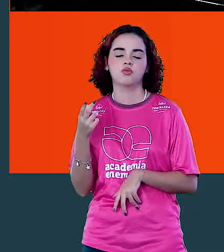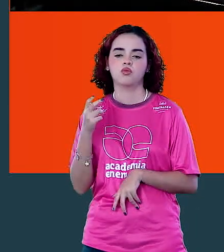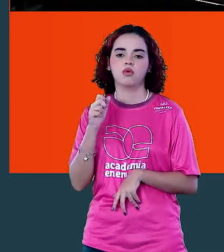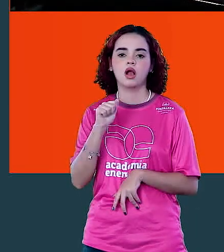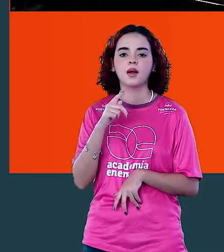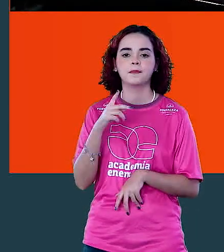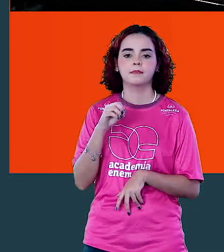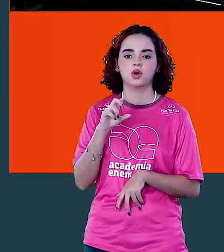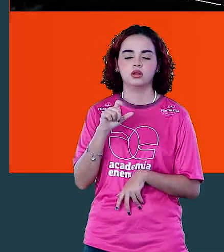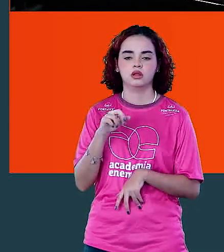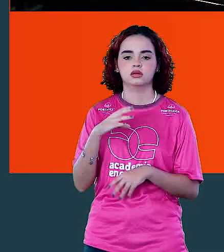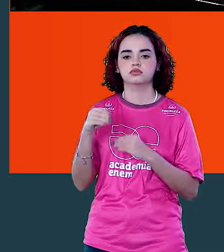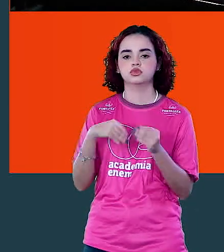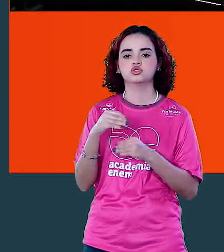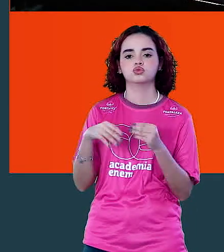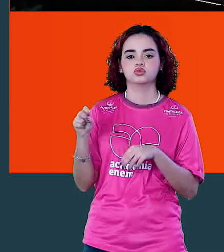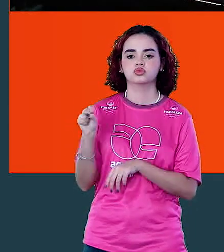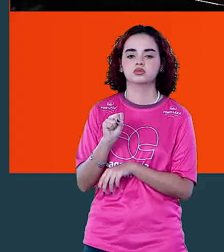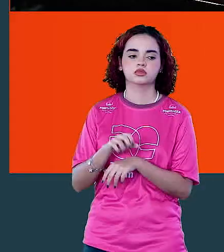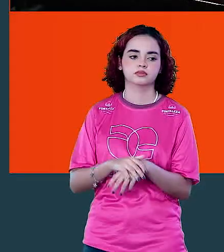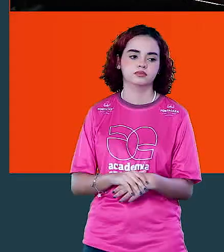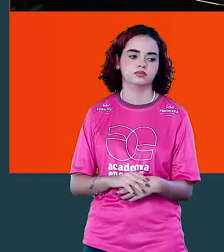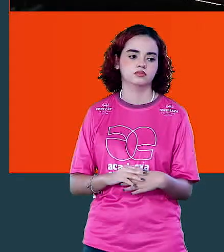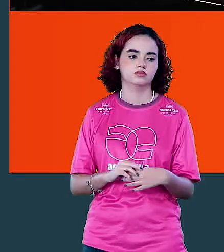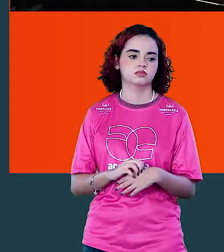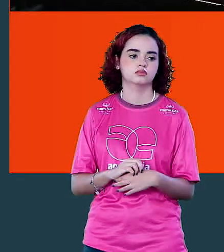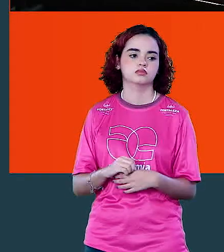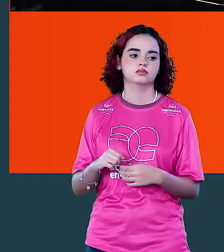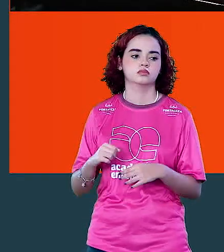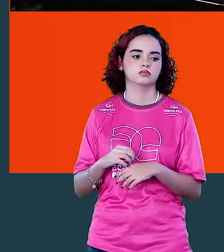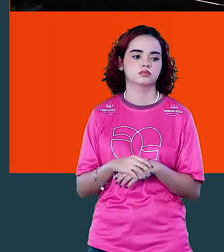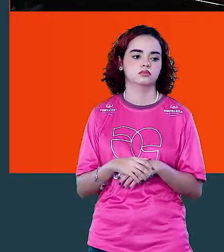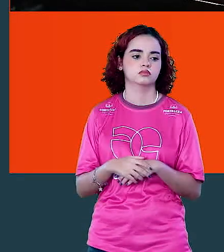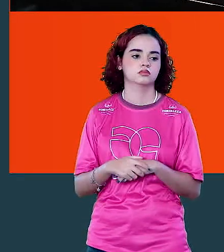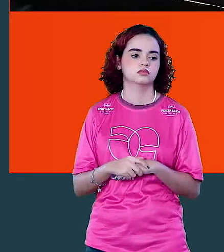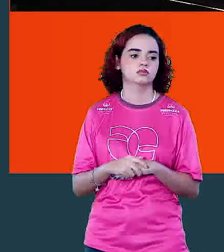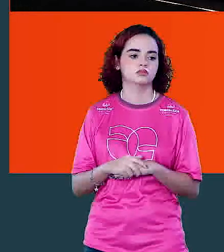claro? Perfeito? Segunda questão.